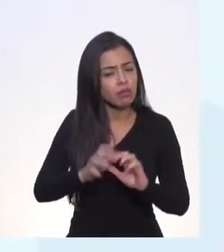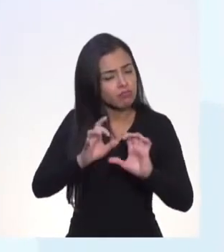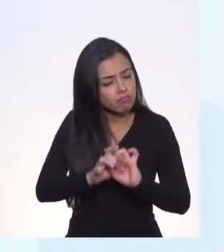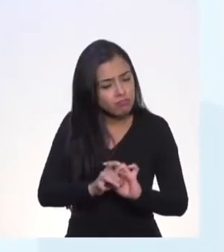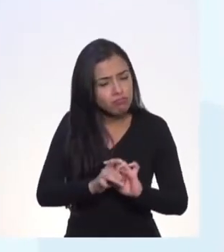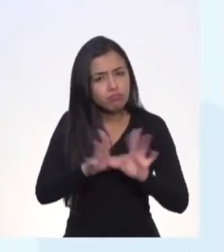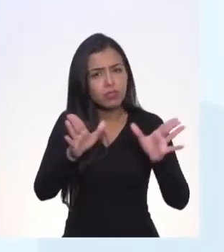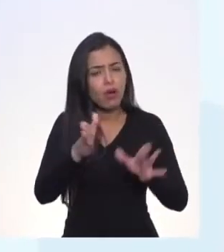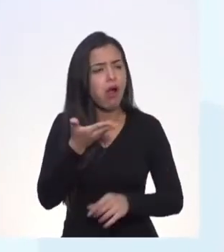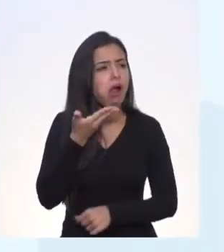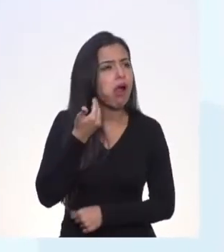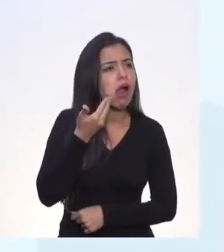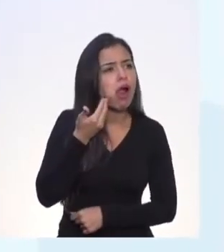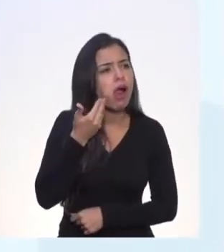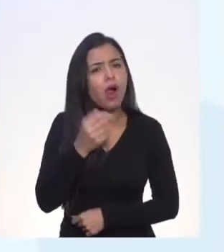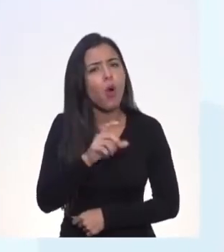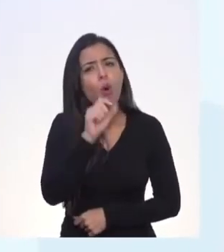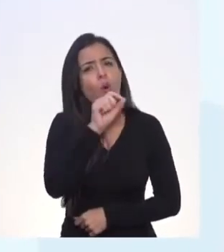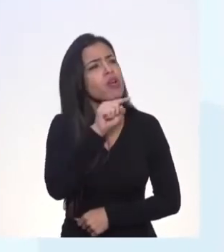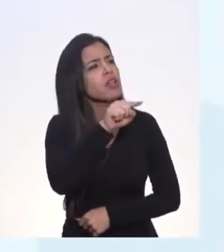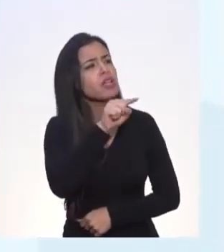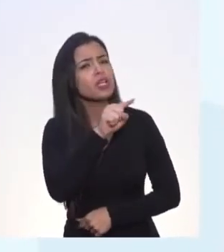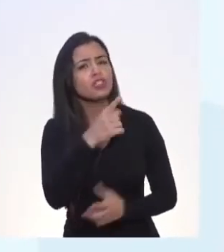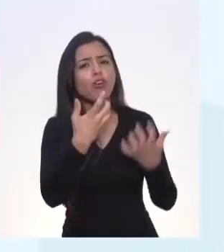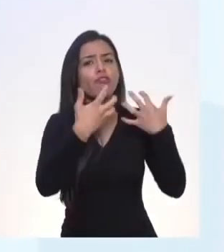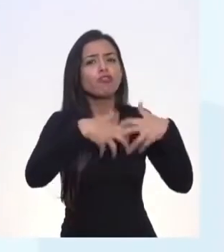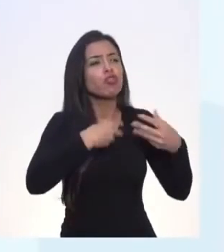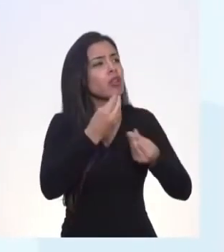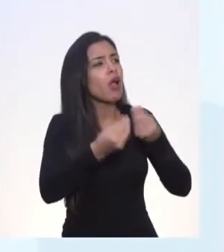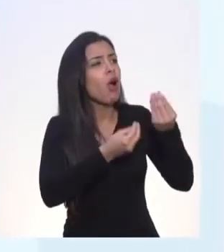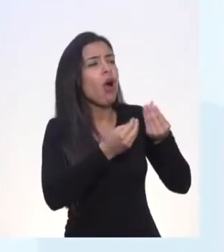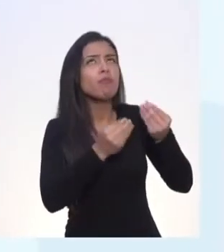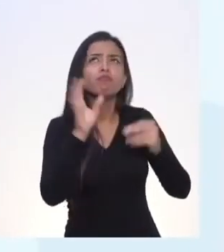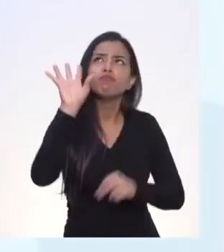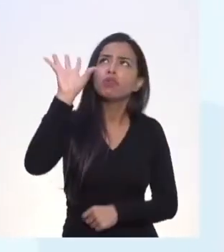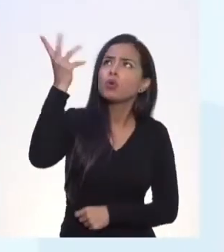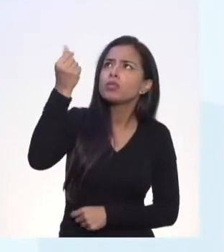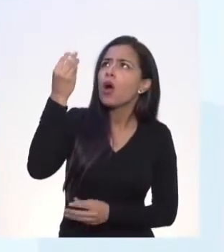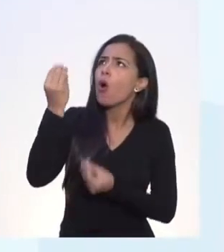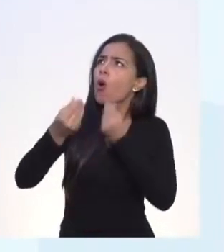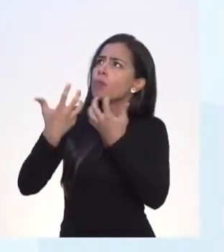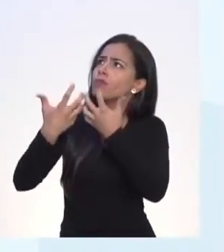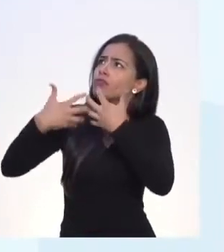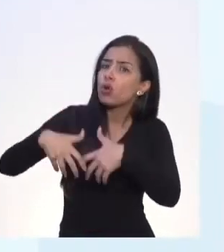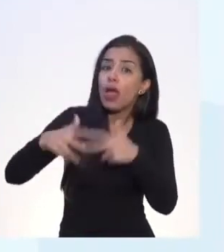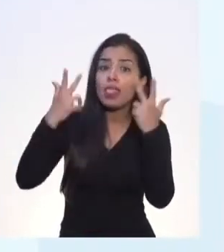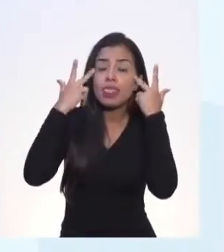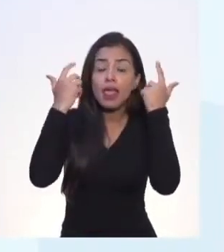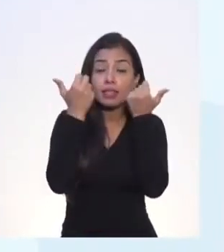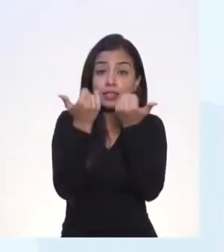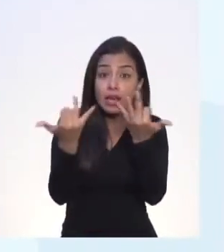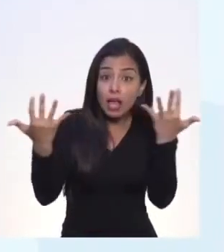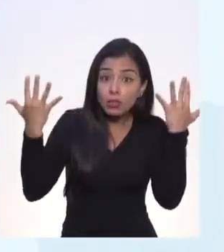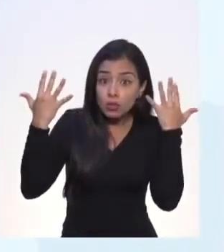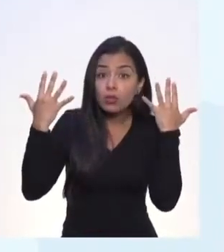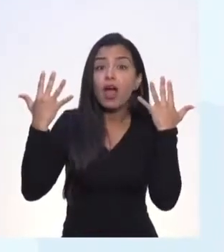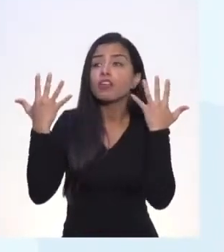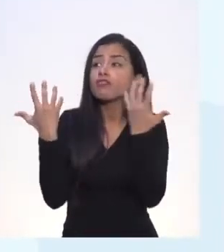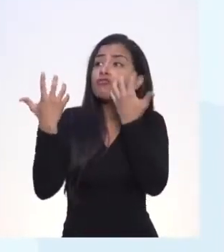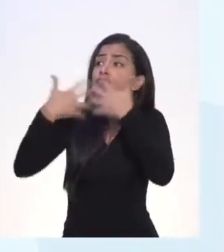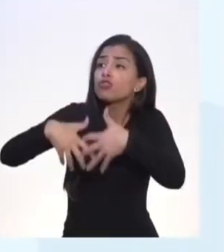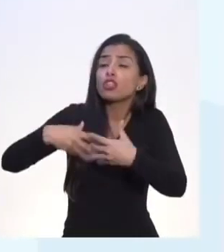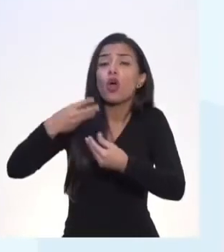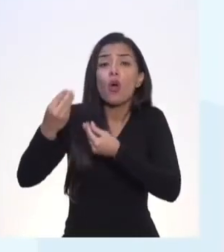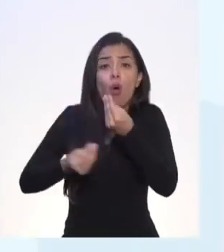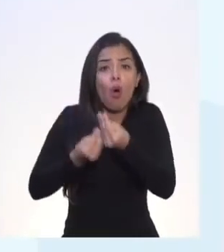coisas funcionam, o que são os elementos que vemos no céu, como funcionam os elementos naturais como